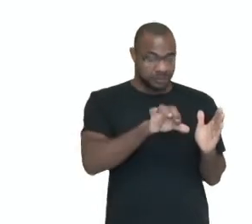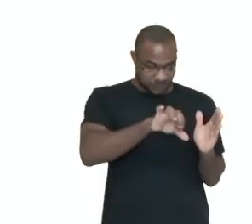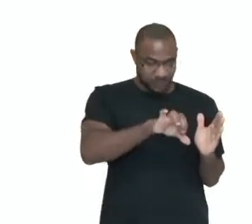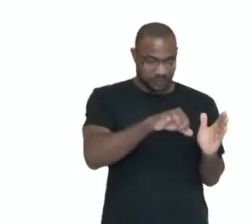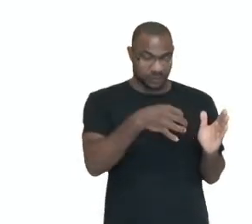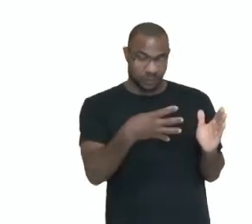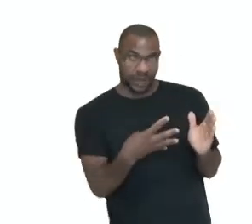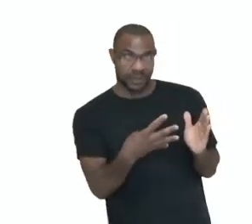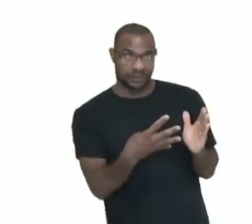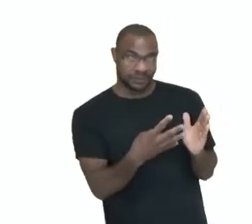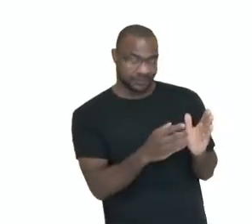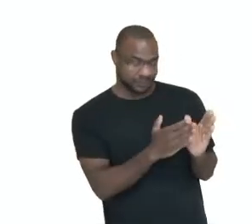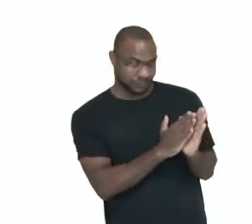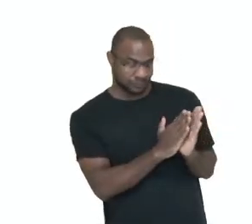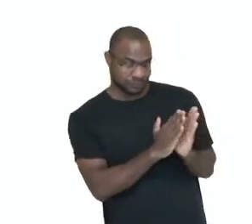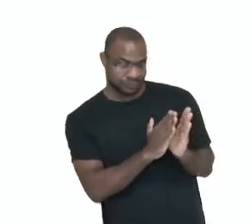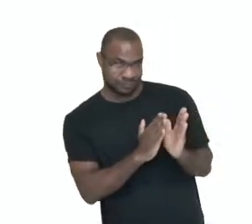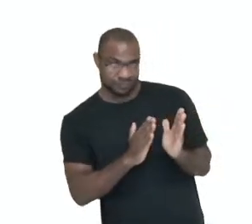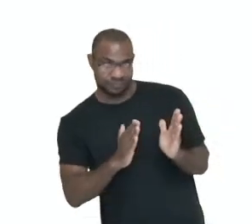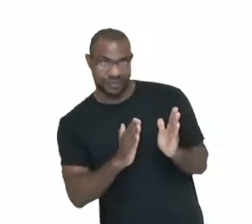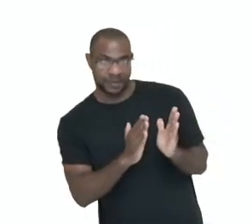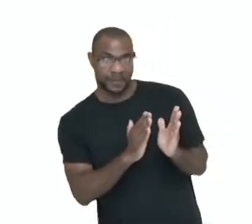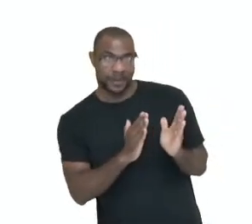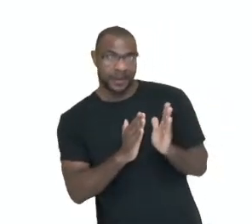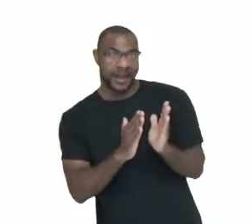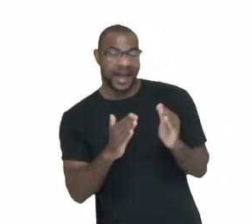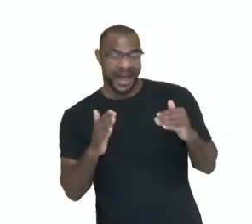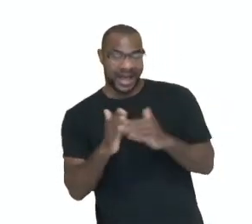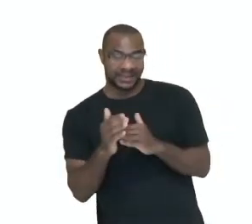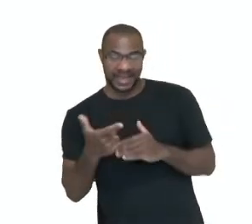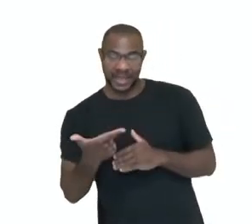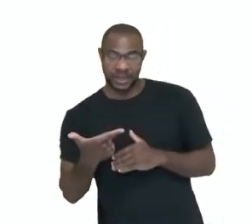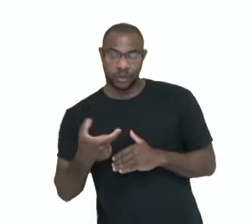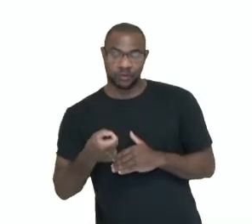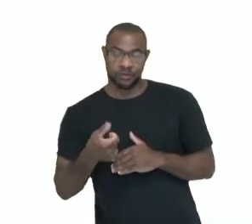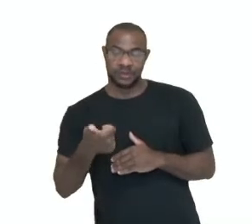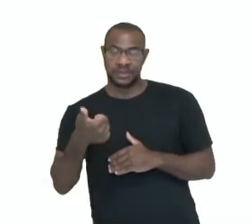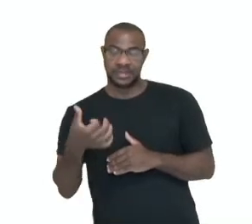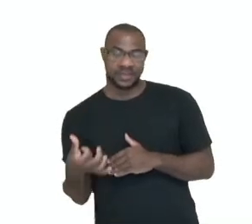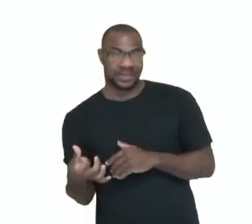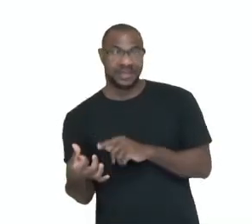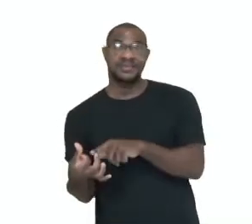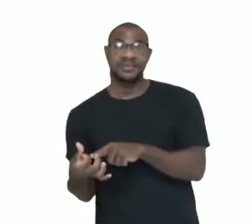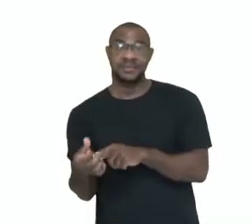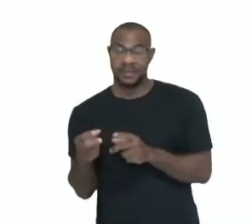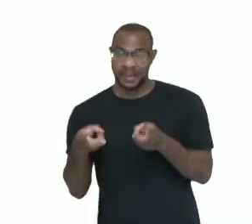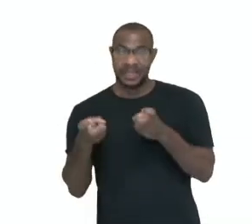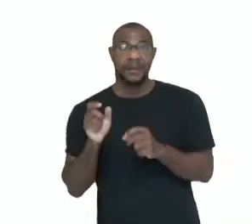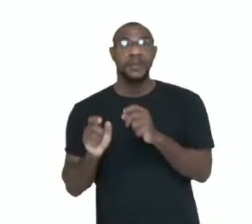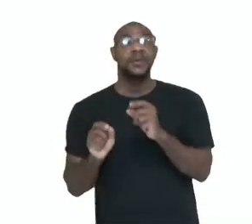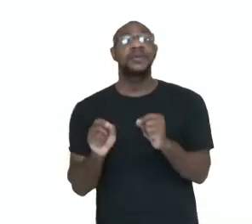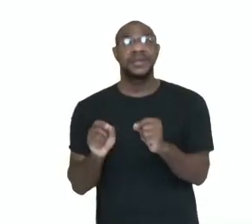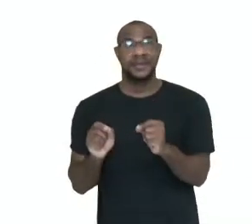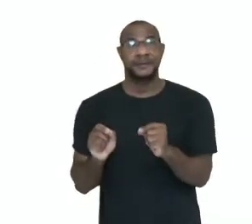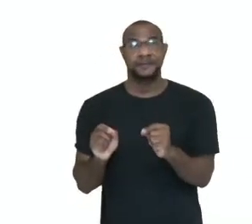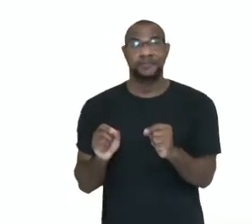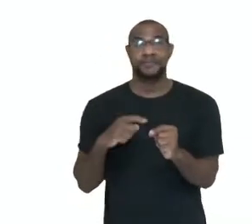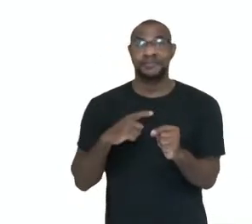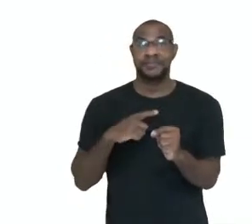1994, o gráfico. De 1994 até 2016, você percebe literalmente